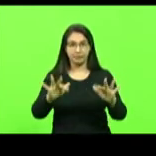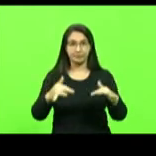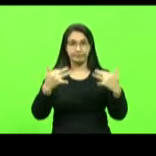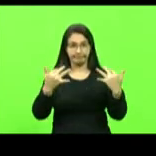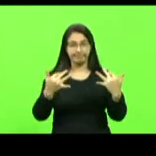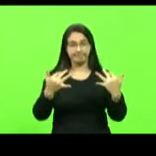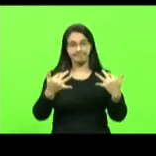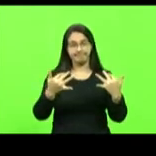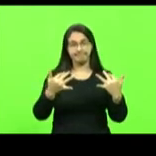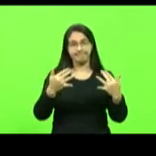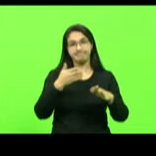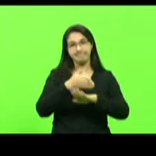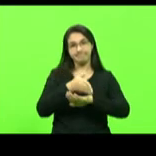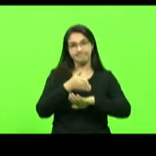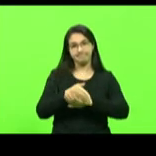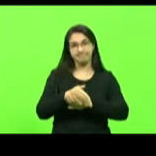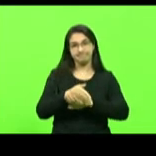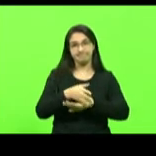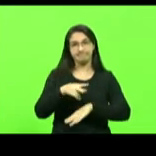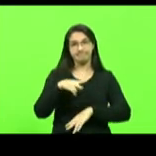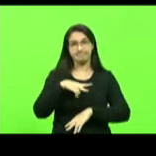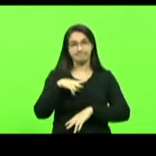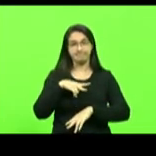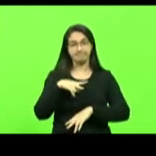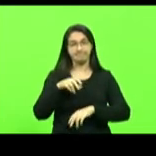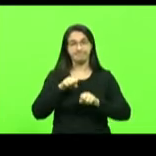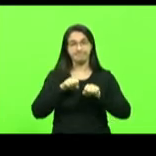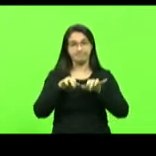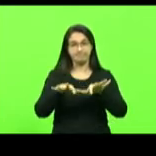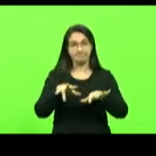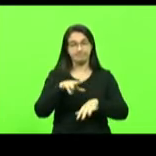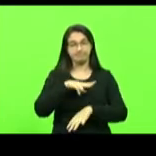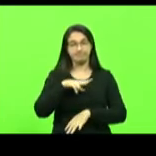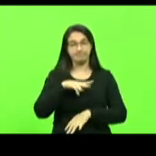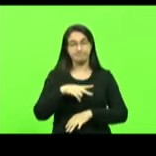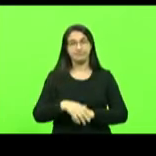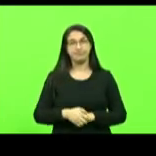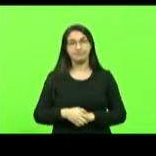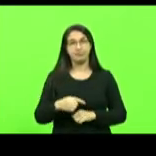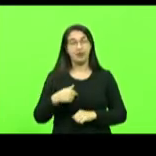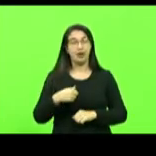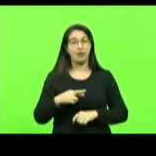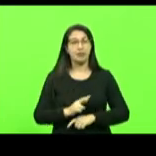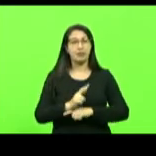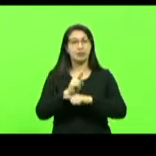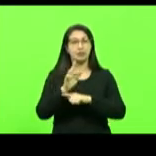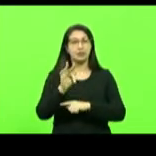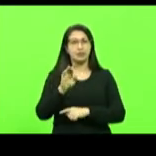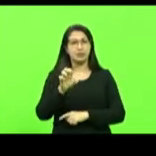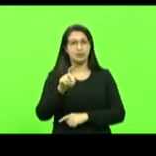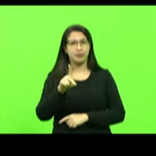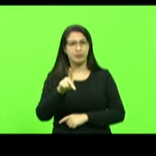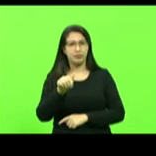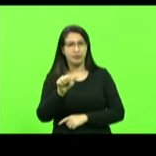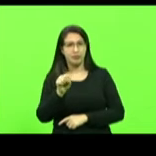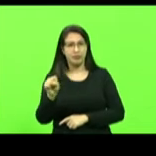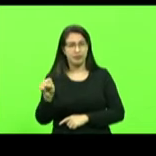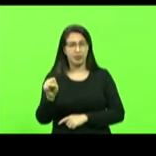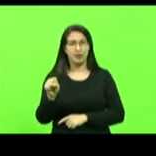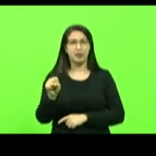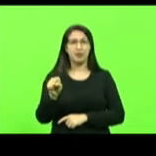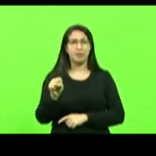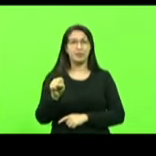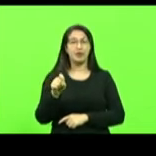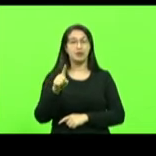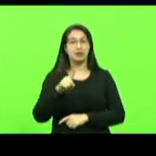que estão aqui conosco nesse momento tão importante. Então, a minha fala em nome do FEPAS, né, que é uma organização da sociedade civil que se coloca na